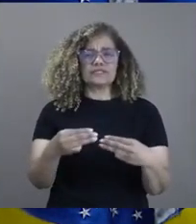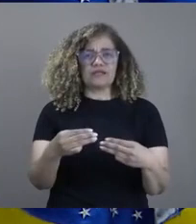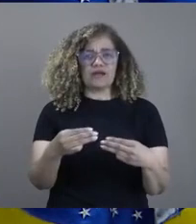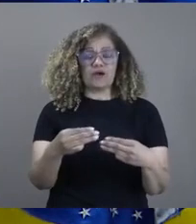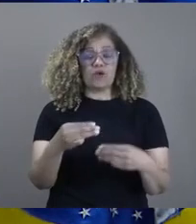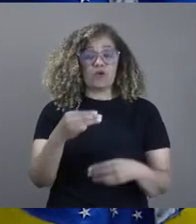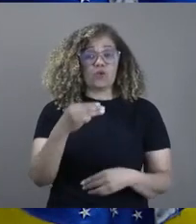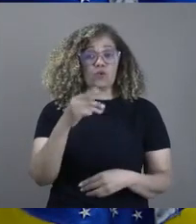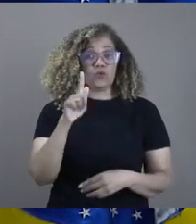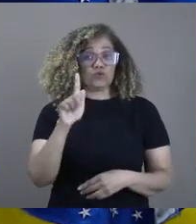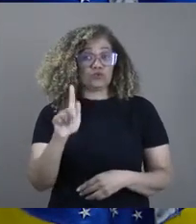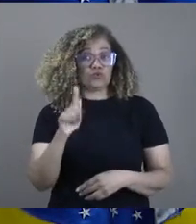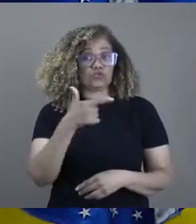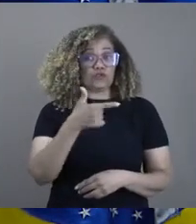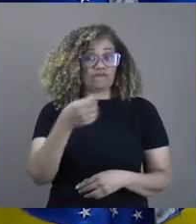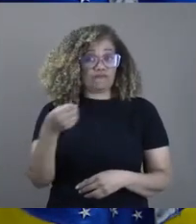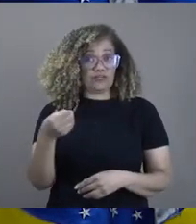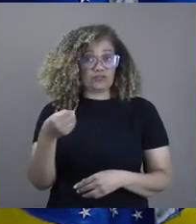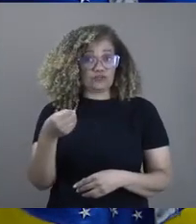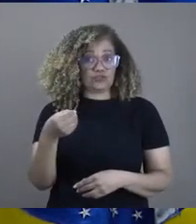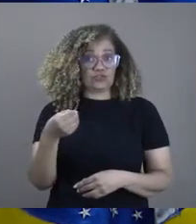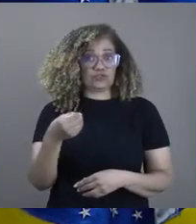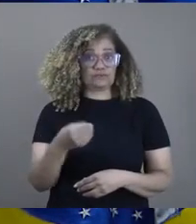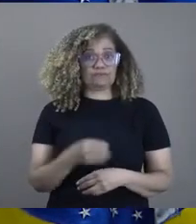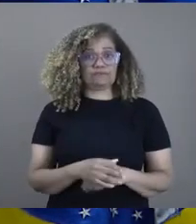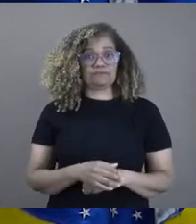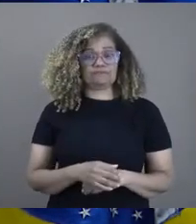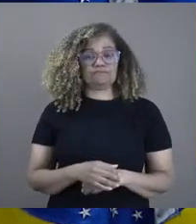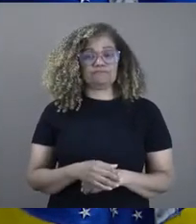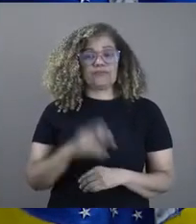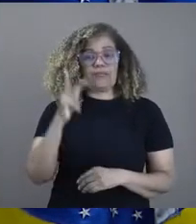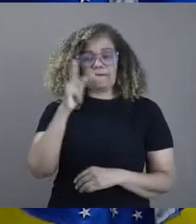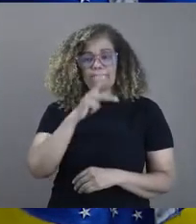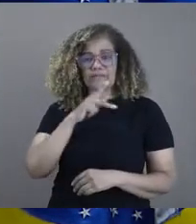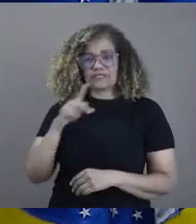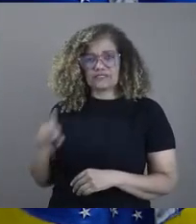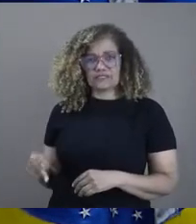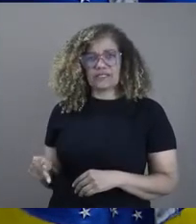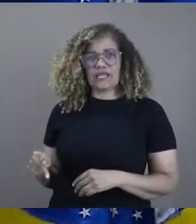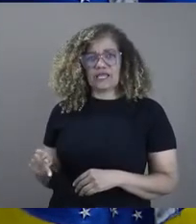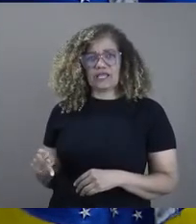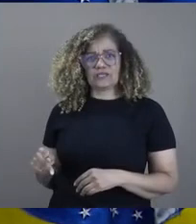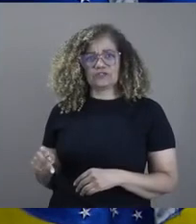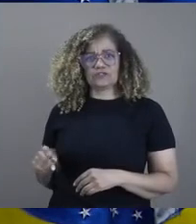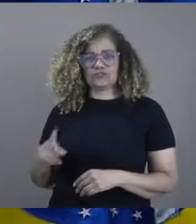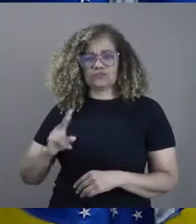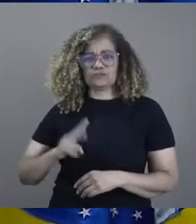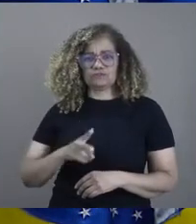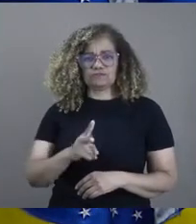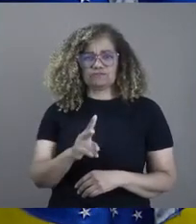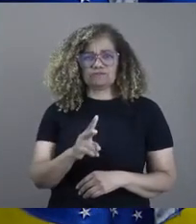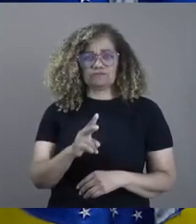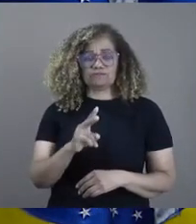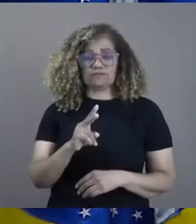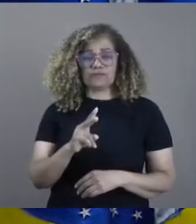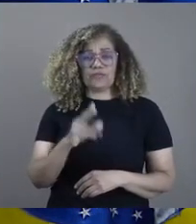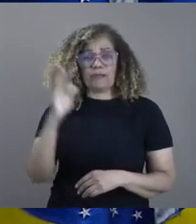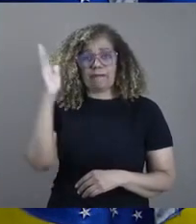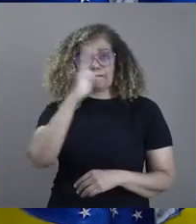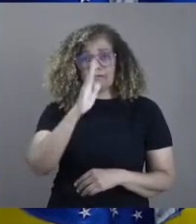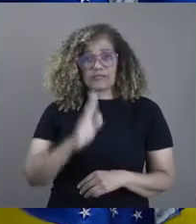G20 cuja presidência rotativa o Brasil assumiu